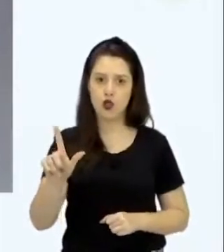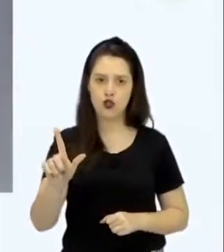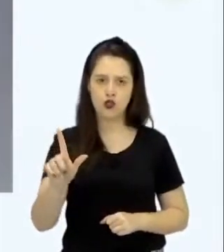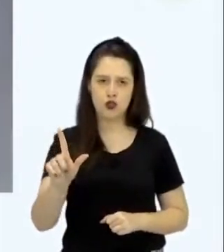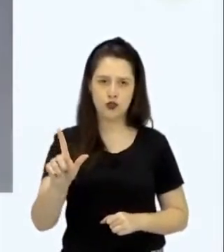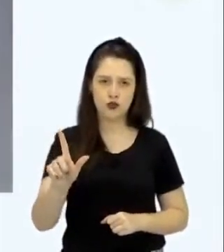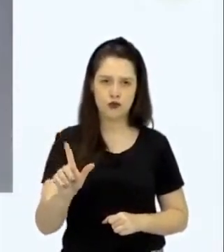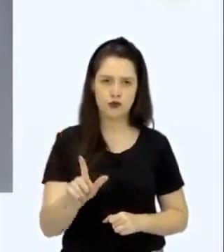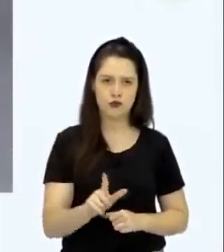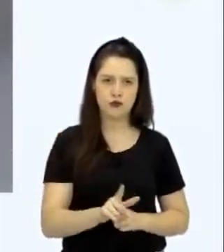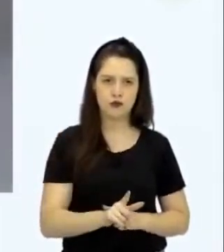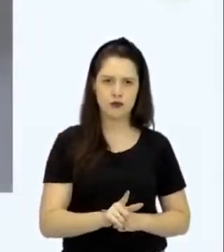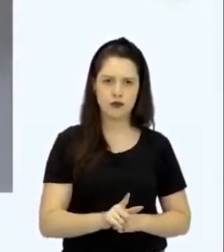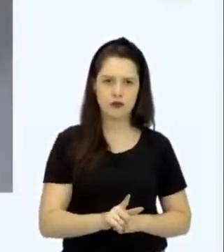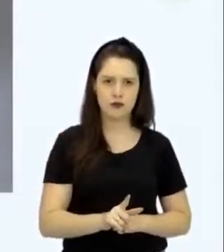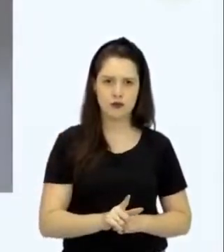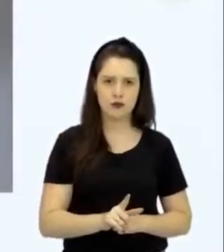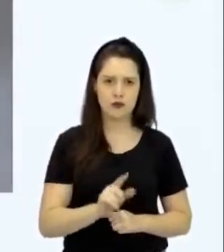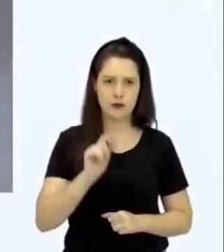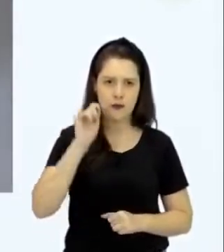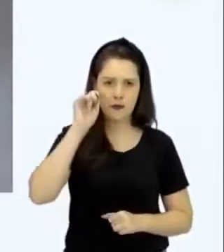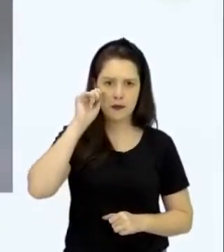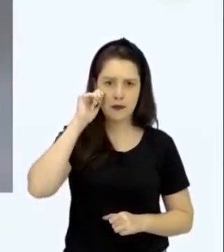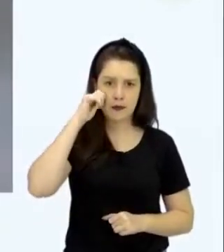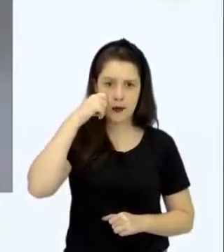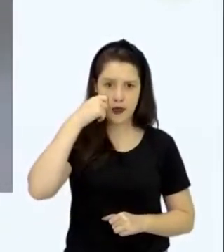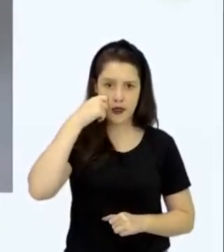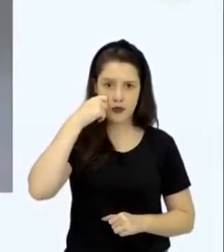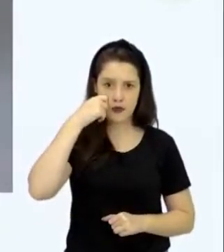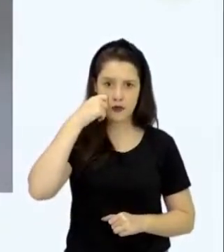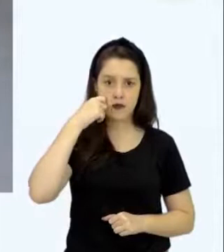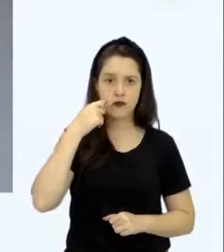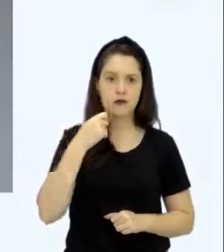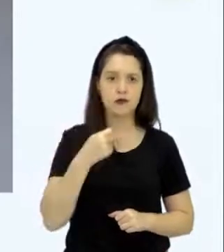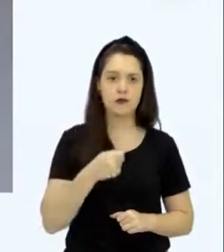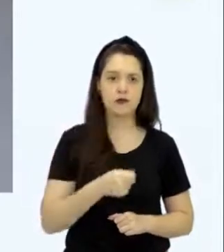escura, no caso preto, para o GND.